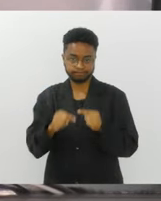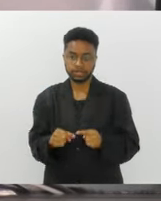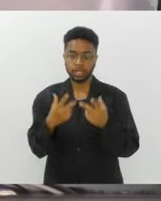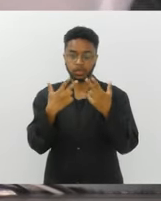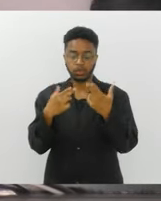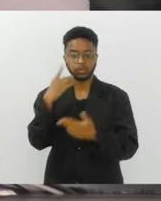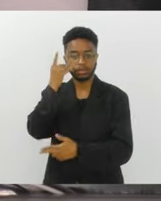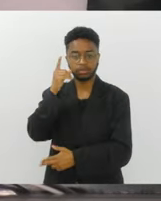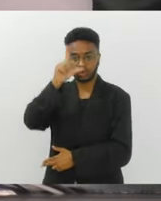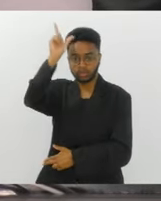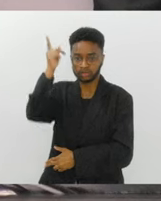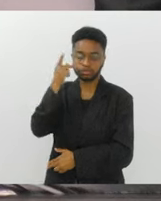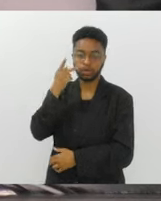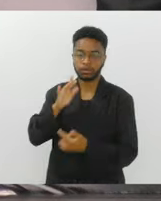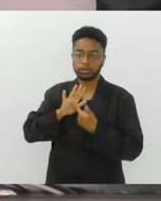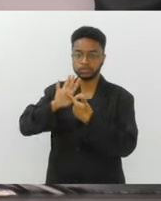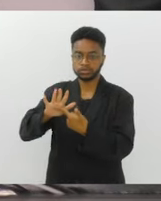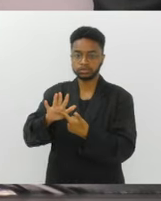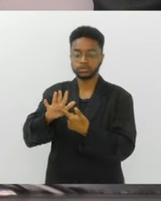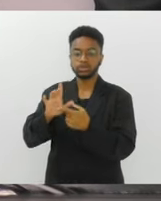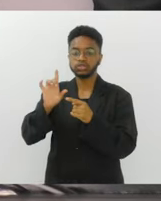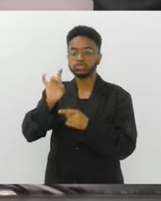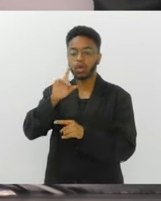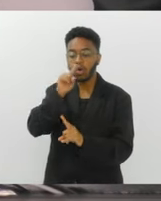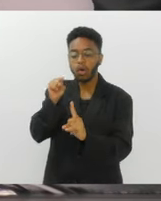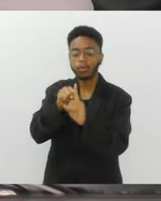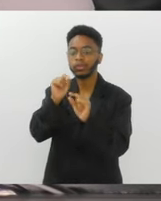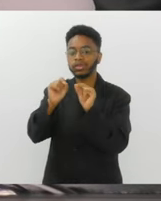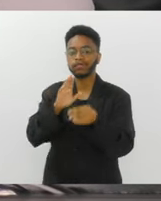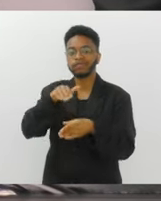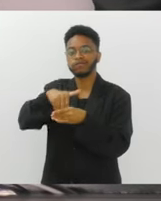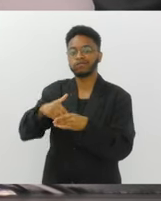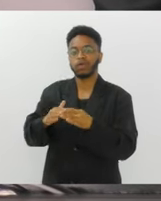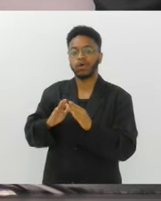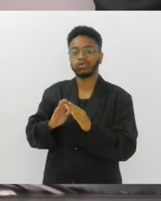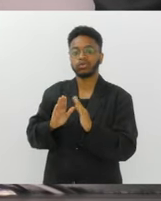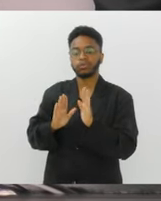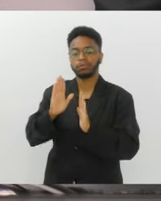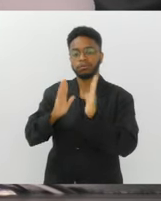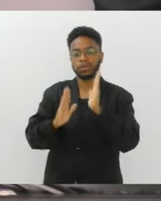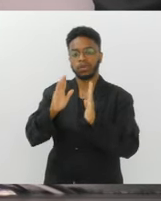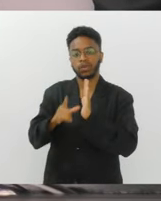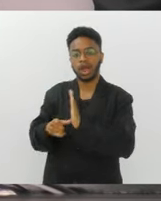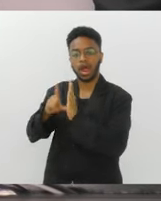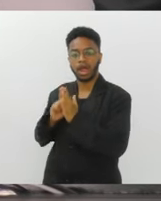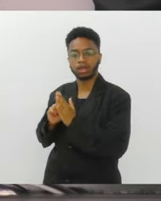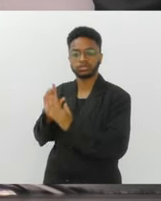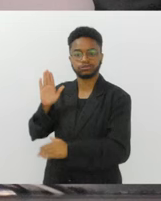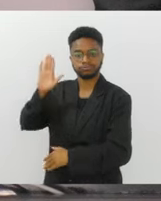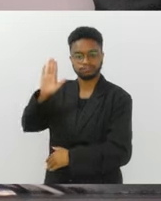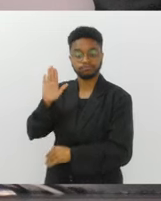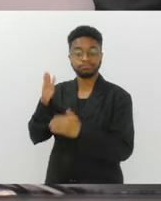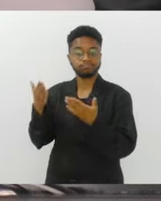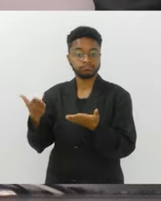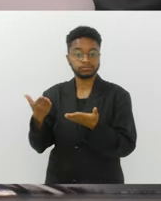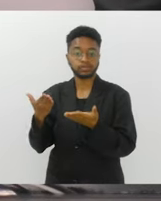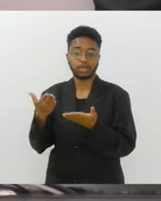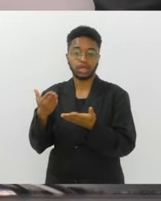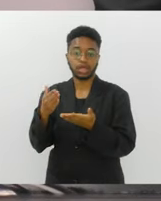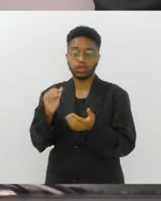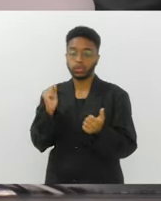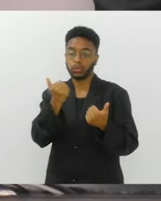com caráter exclusivamente eleitoreiro nas vésperas de eleição, e muitas vezes se deixa de fortalecer um